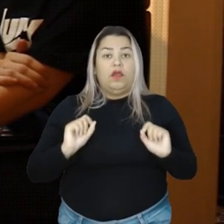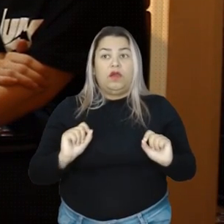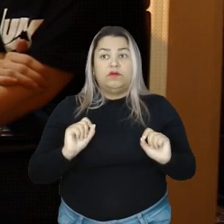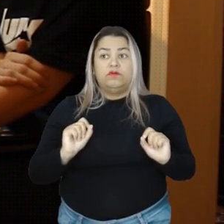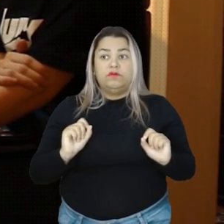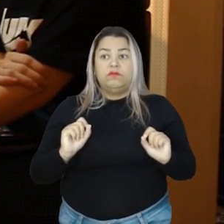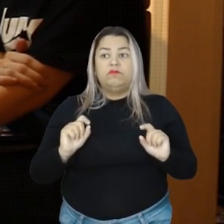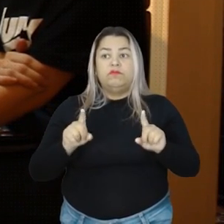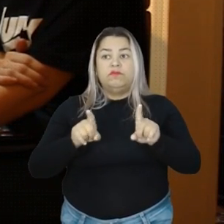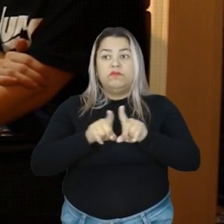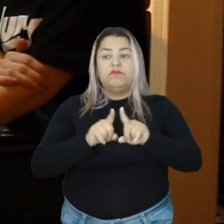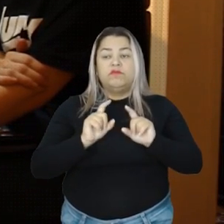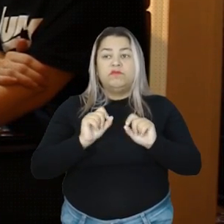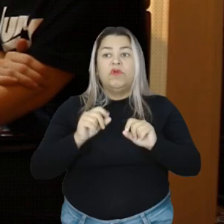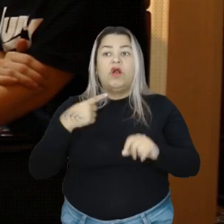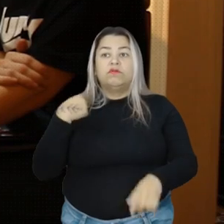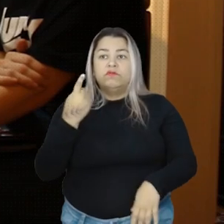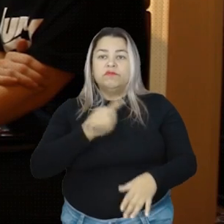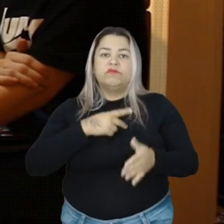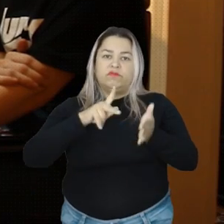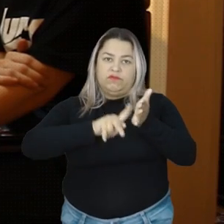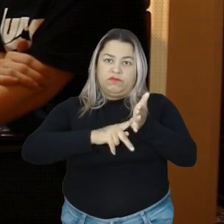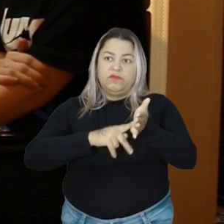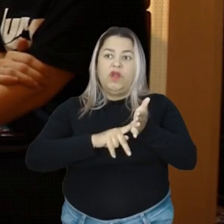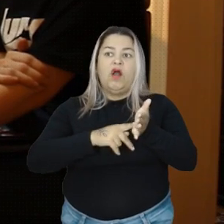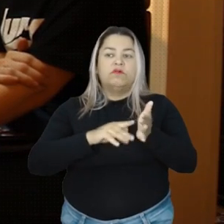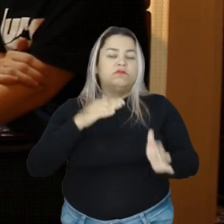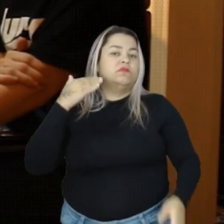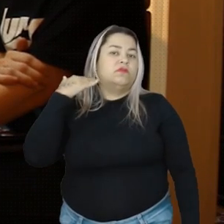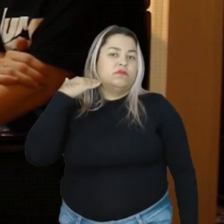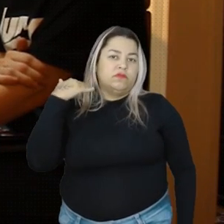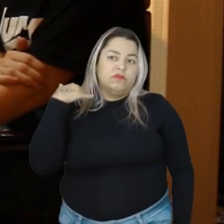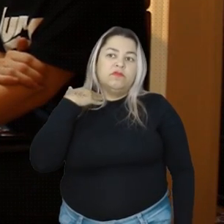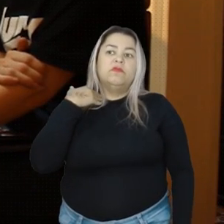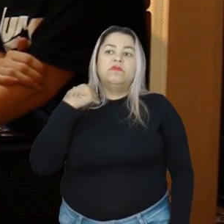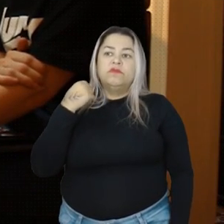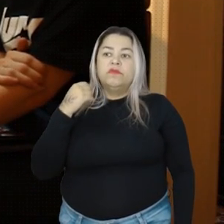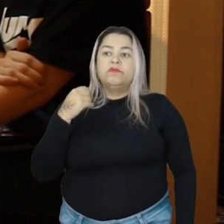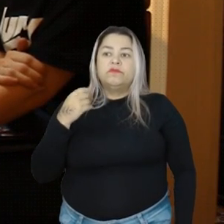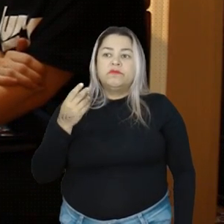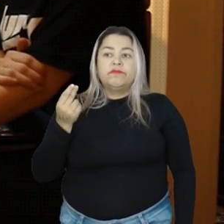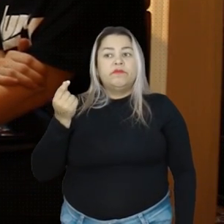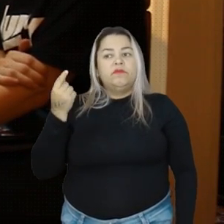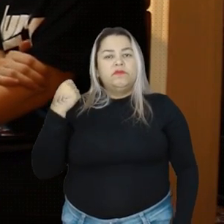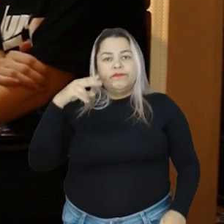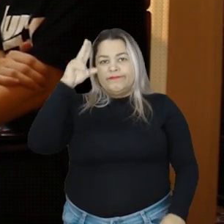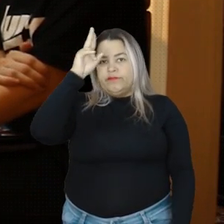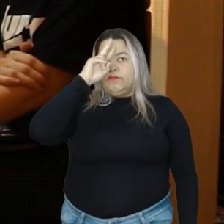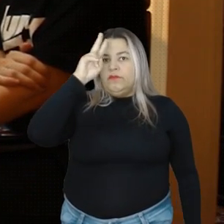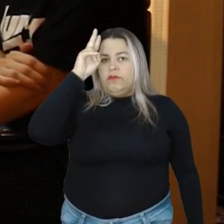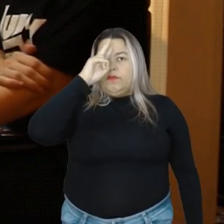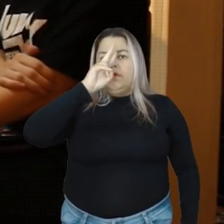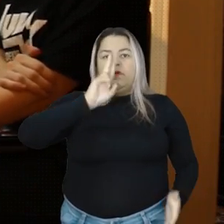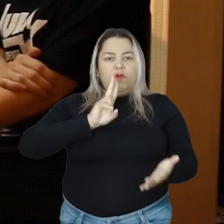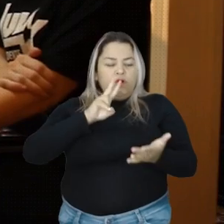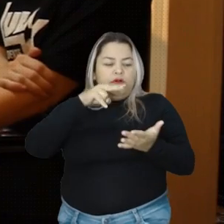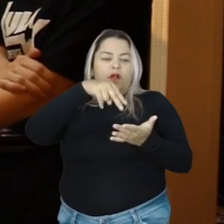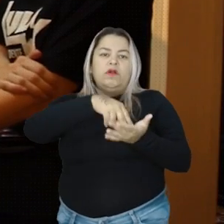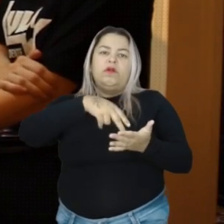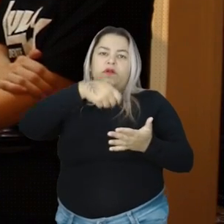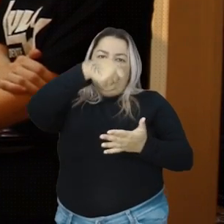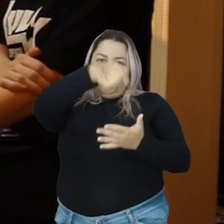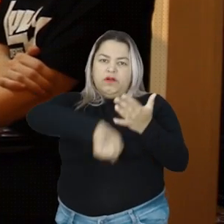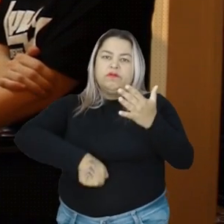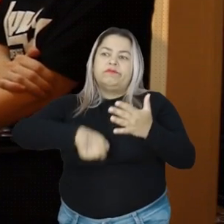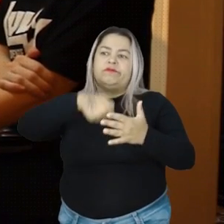E o sindicato nosso, dos bancários, era um sindicato, né, com uma história de muita resistência. Quando cheguei